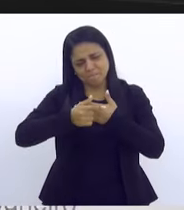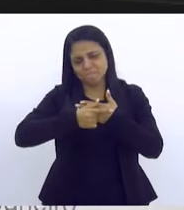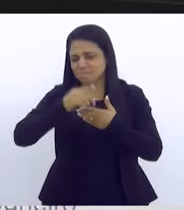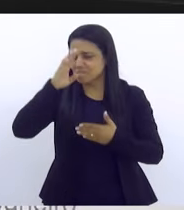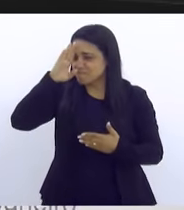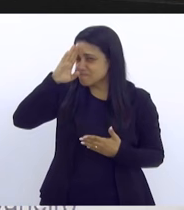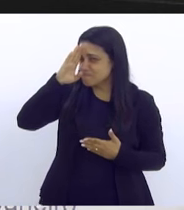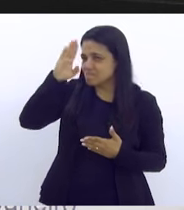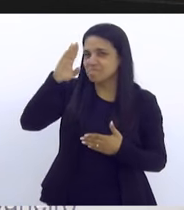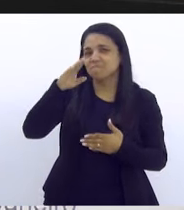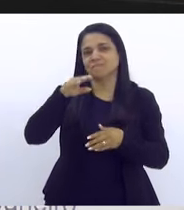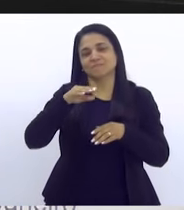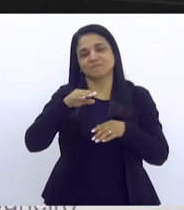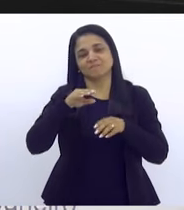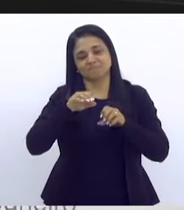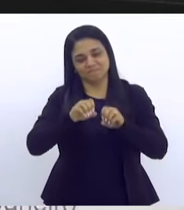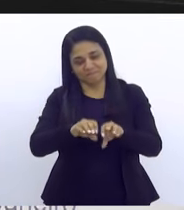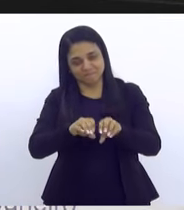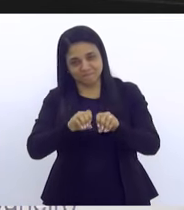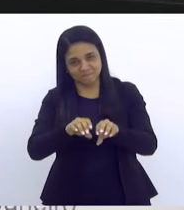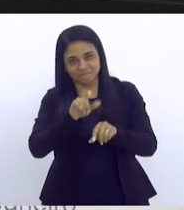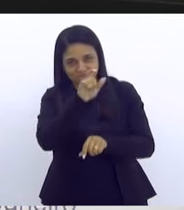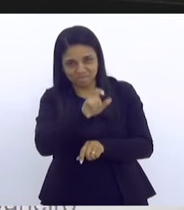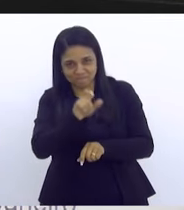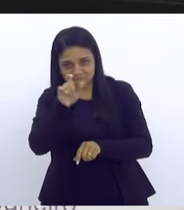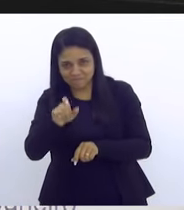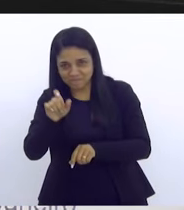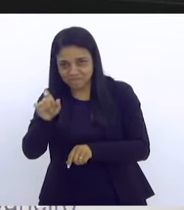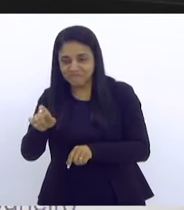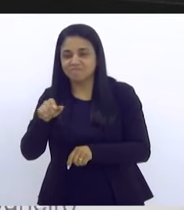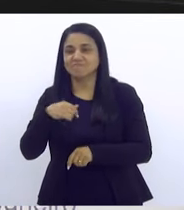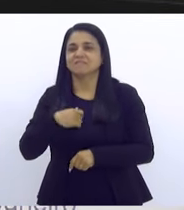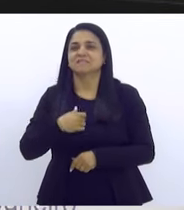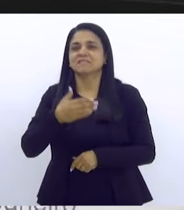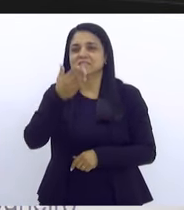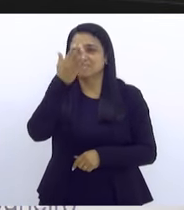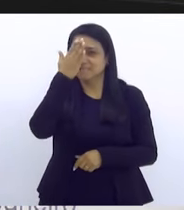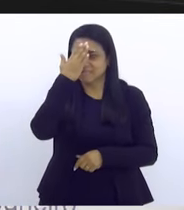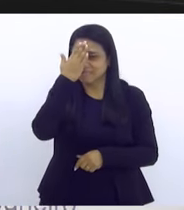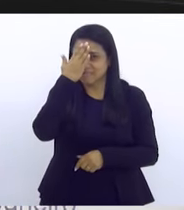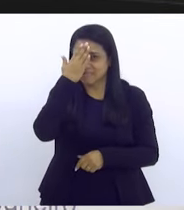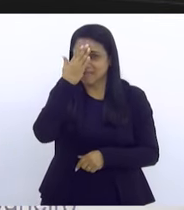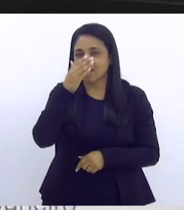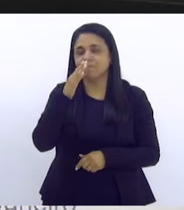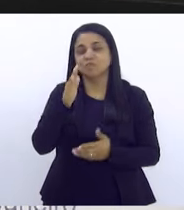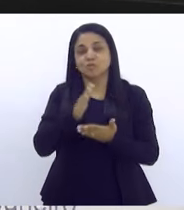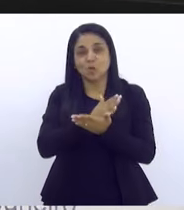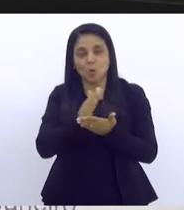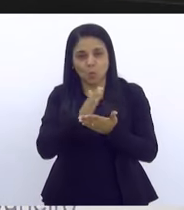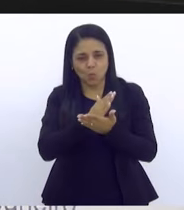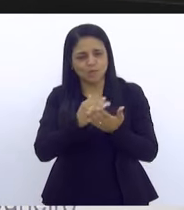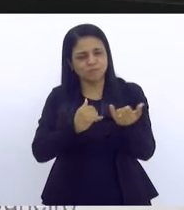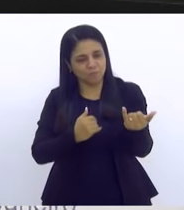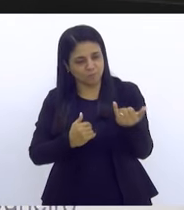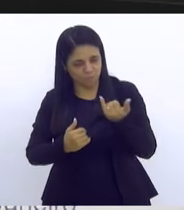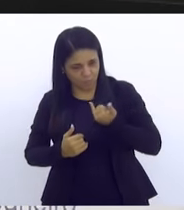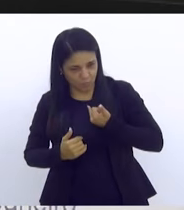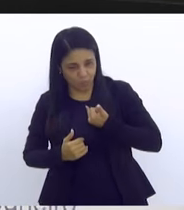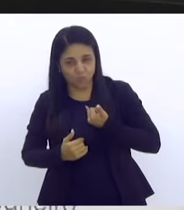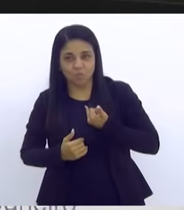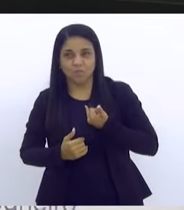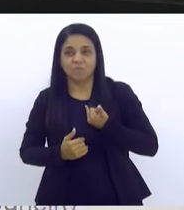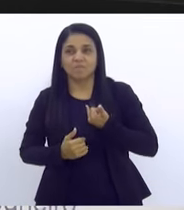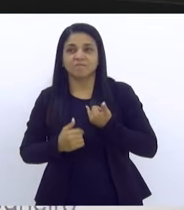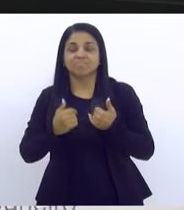fundamental dessas educadoras, a gente sabe o quanto, eu já ouvi até de algumas delas, assim, a